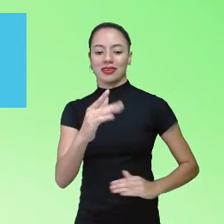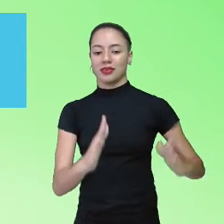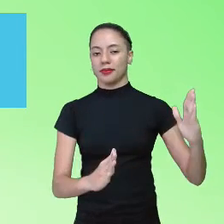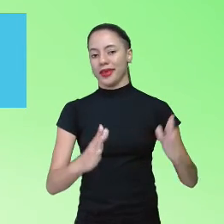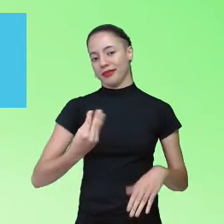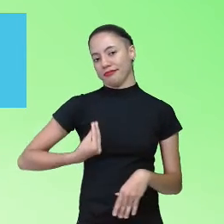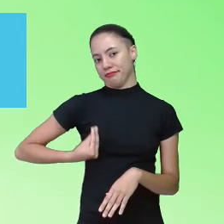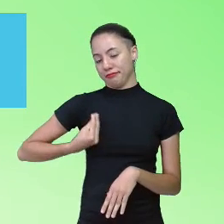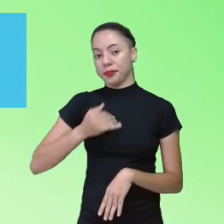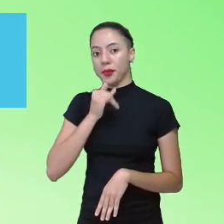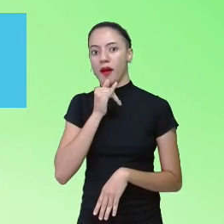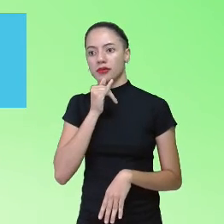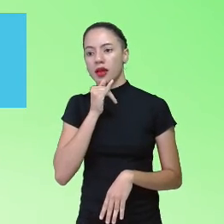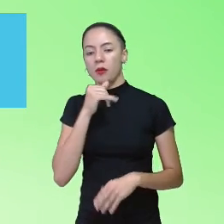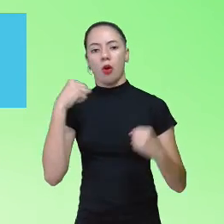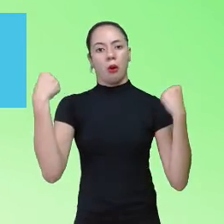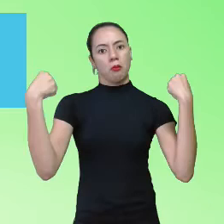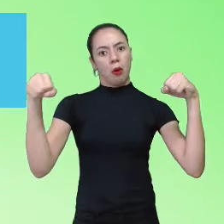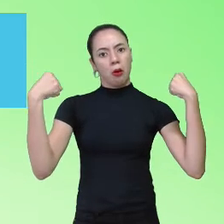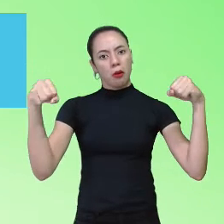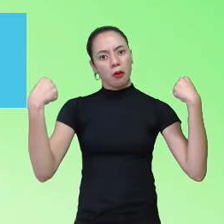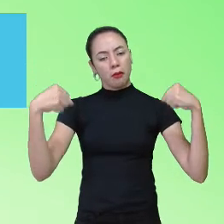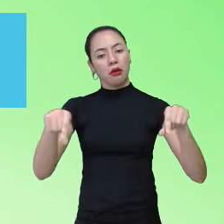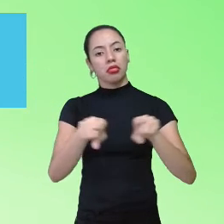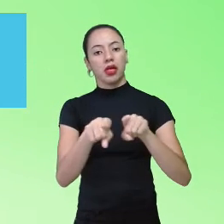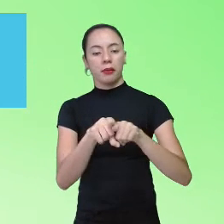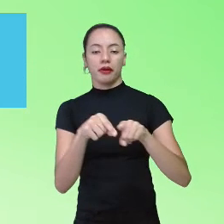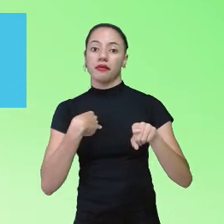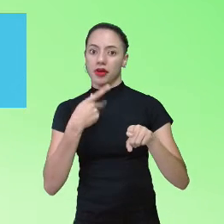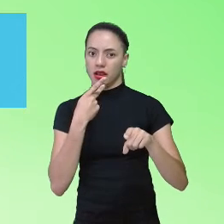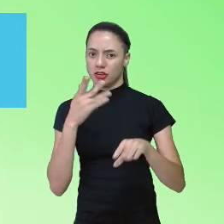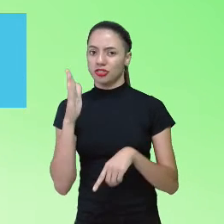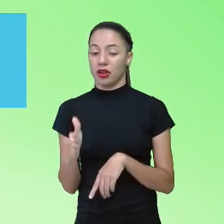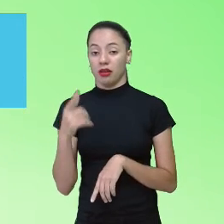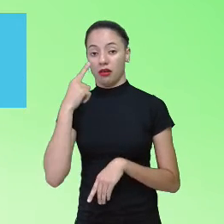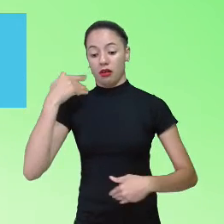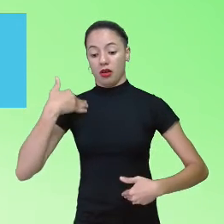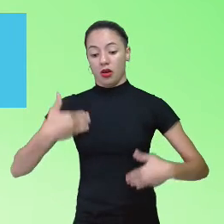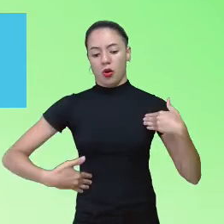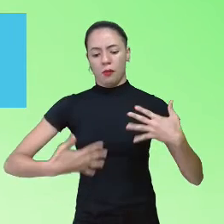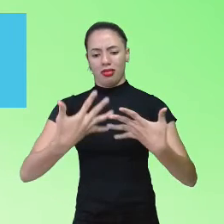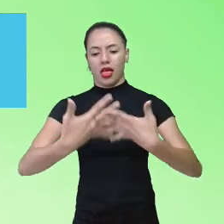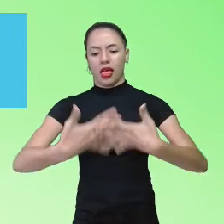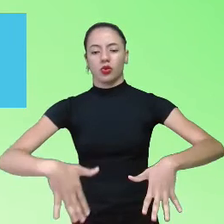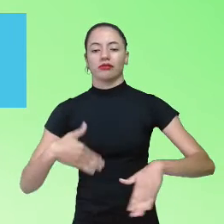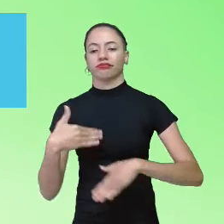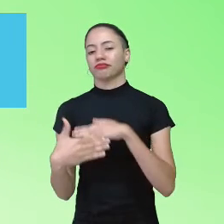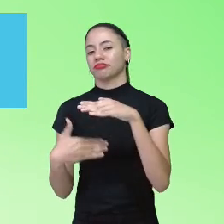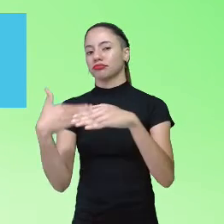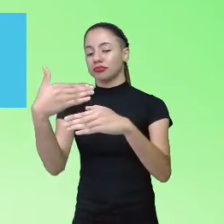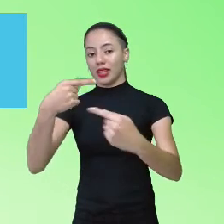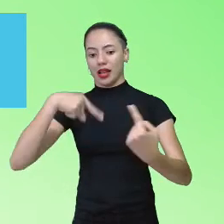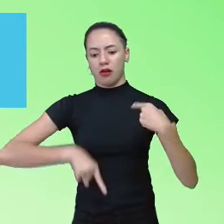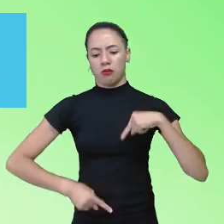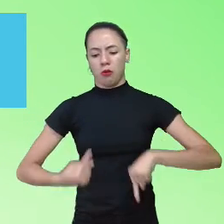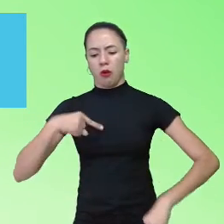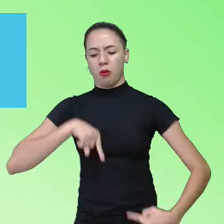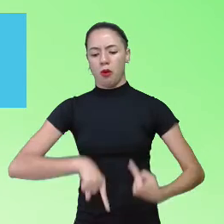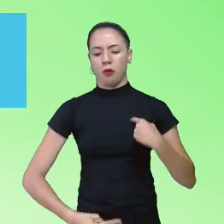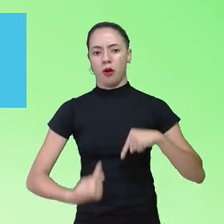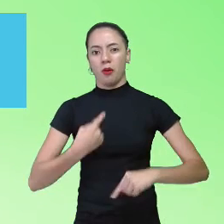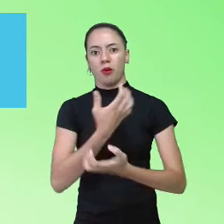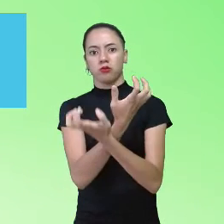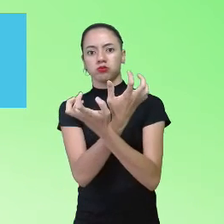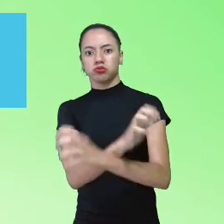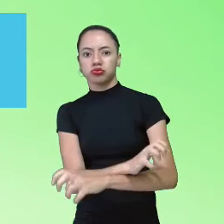Se a gente faz atividade física, né, como eu falei, naturalmente o corpo ele já está se desenvolvendo. Então, hormônios estão atuando aí nos nossos ossos,